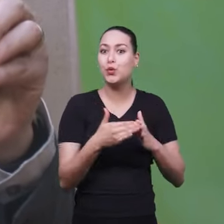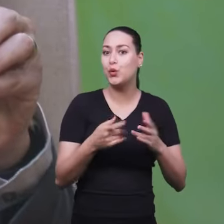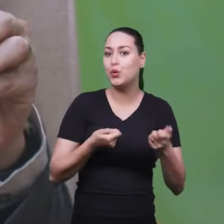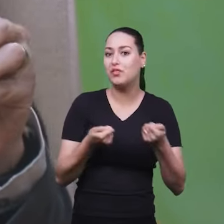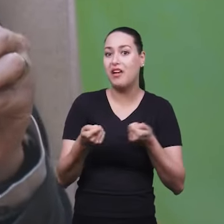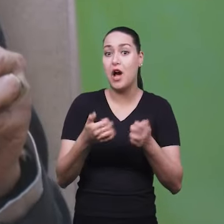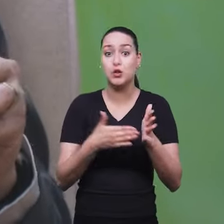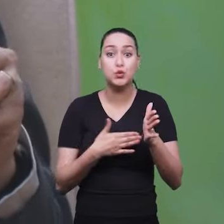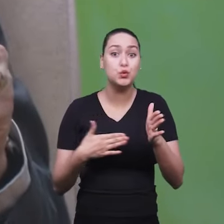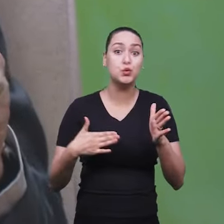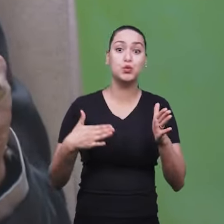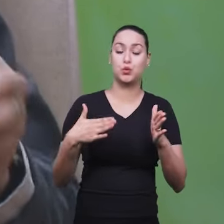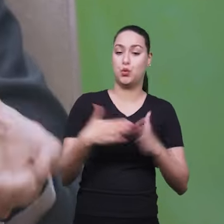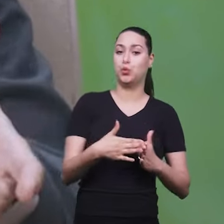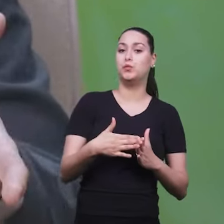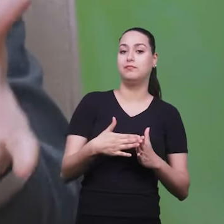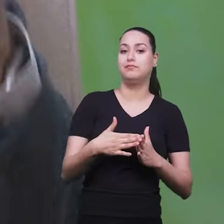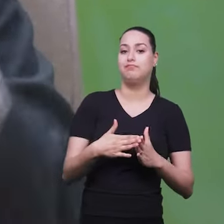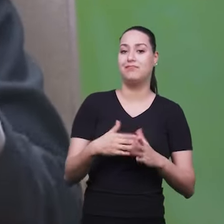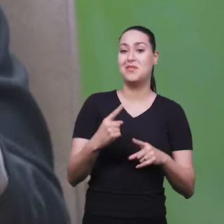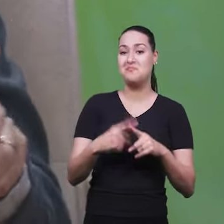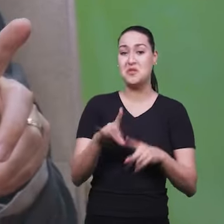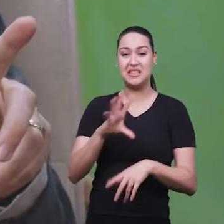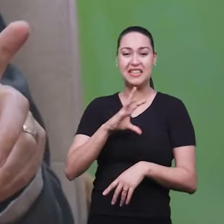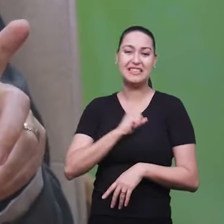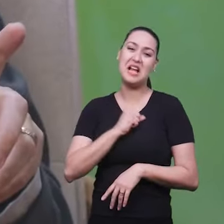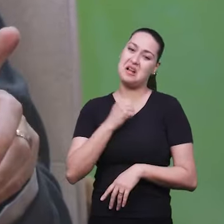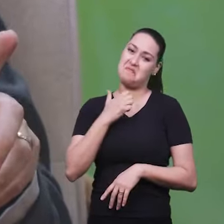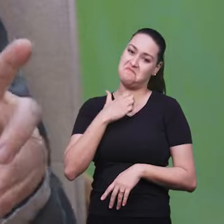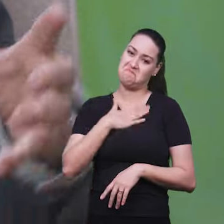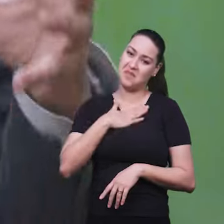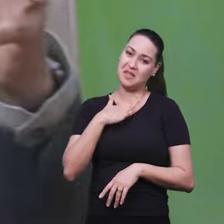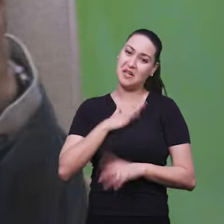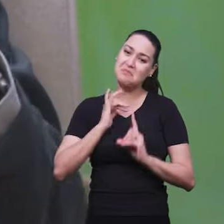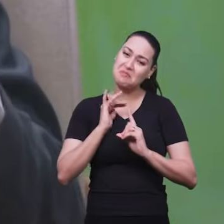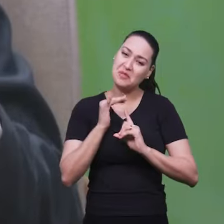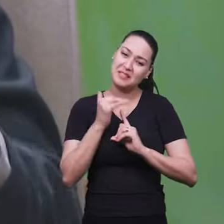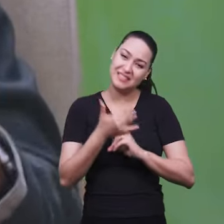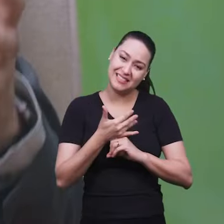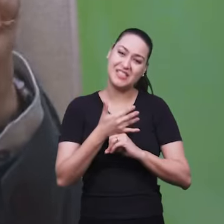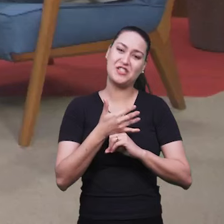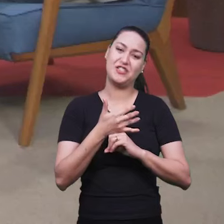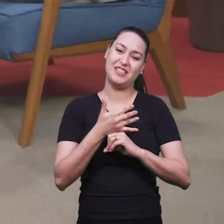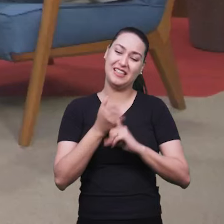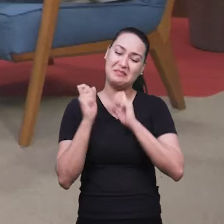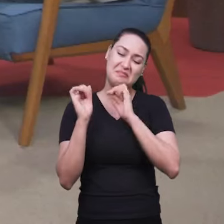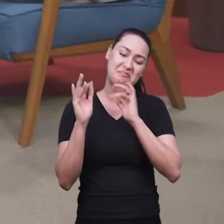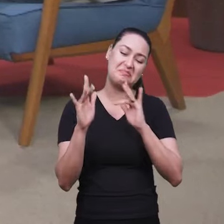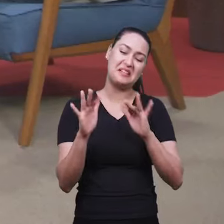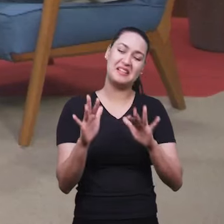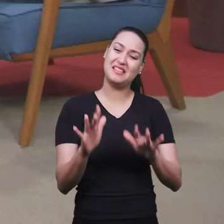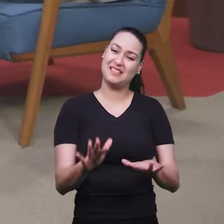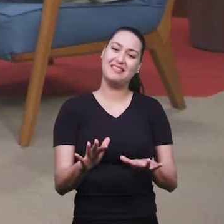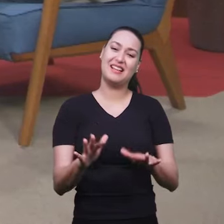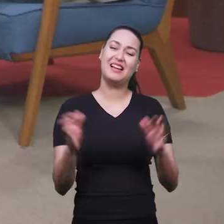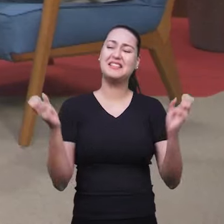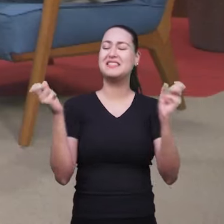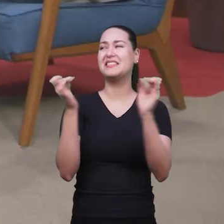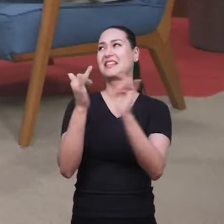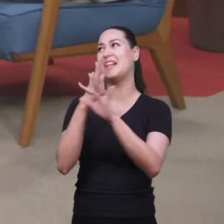vida, mas toda a nossa vida. E tudo isso porque Ele nos ama e quer nos proteger, Maravilha. nos guardar, nos